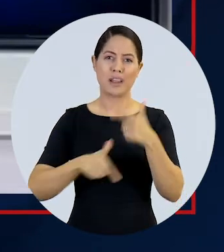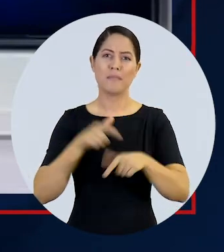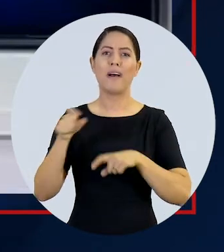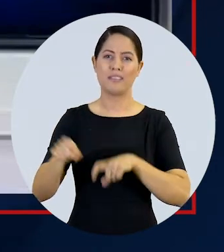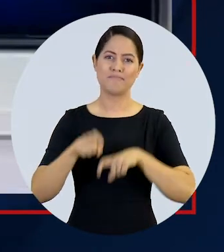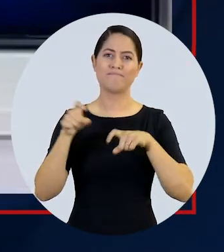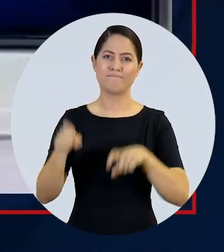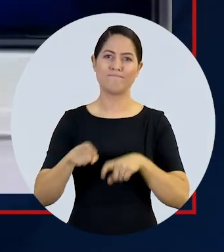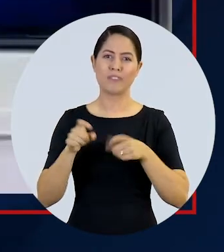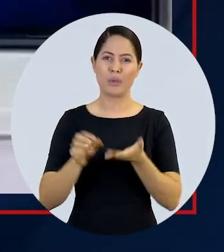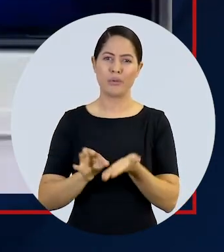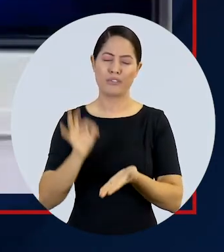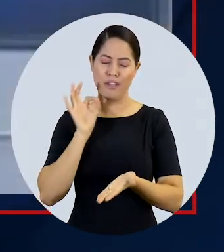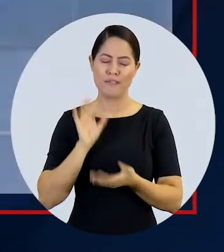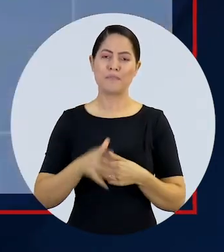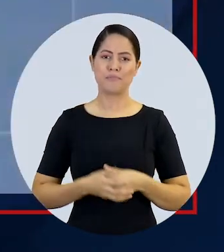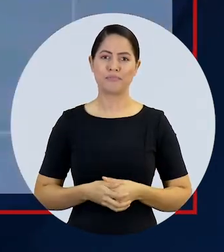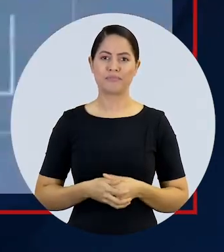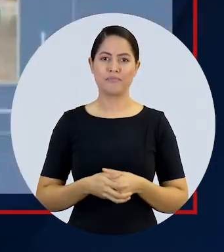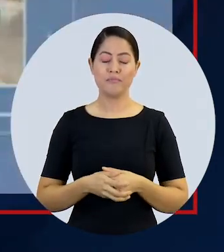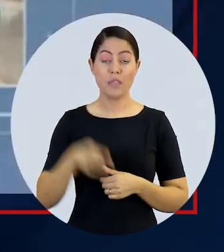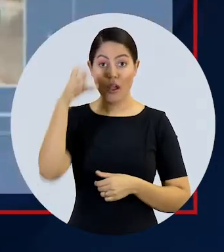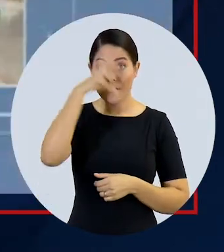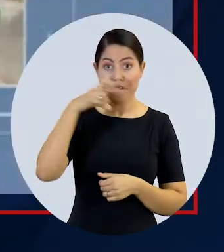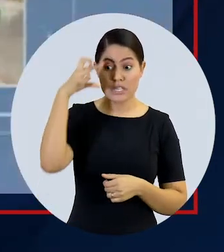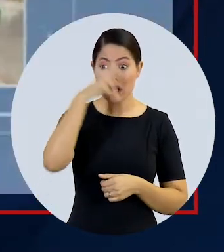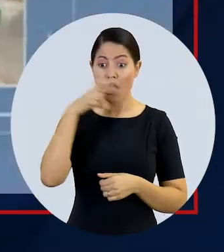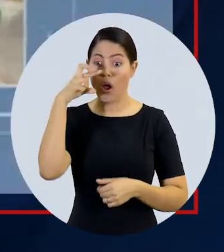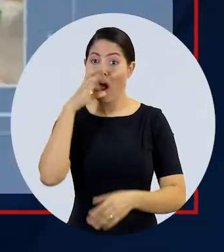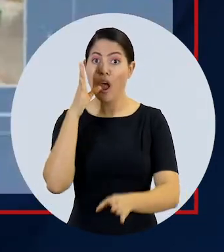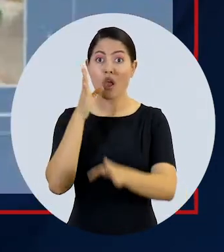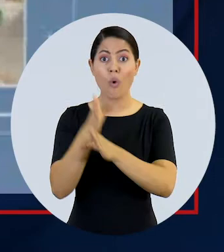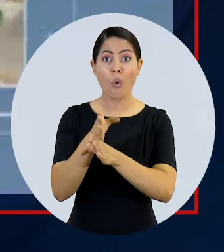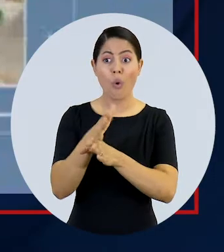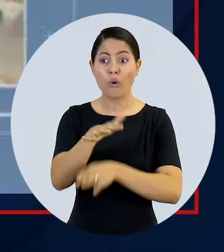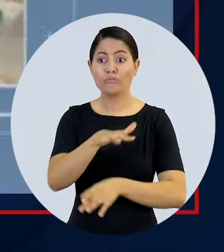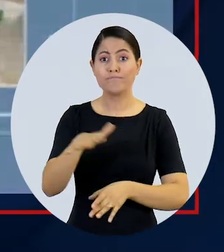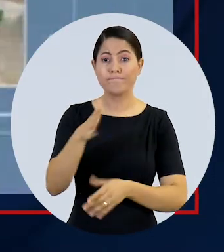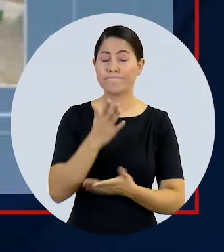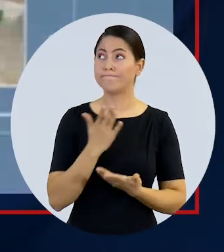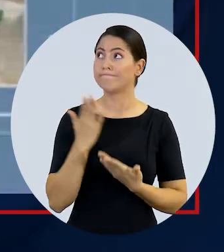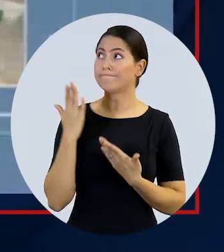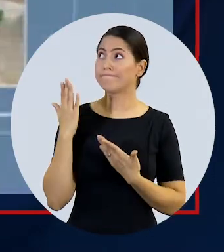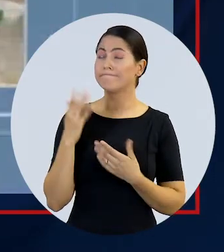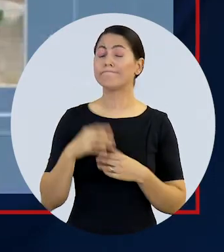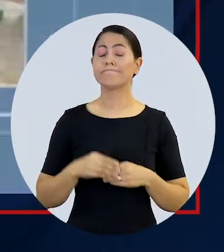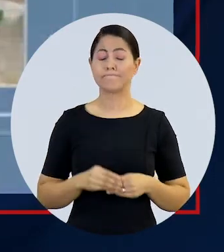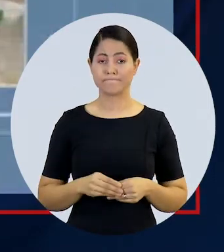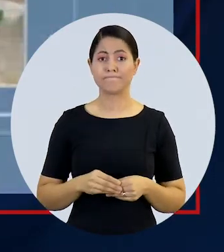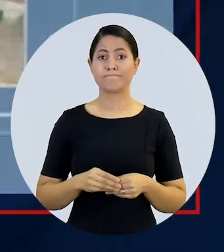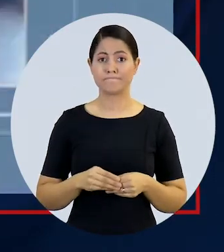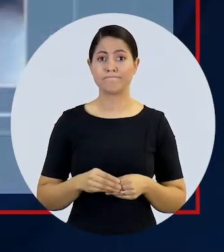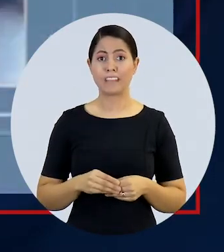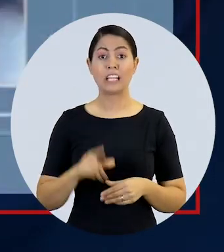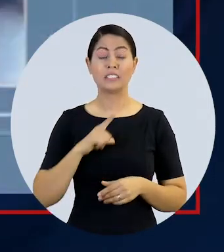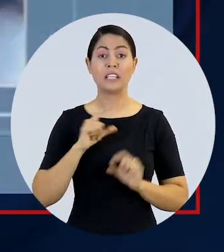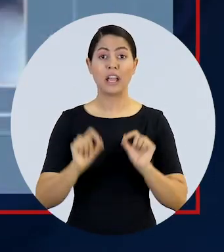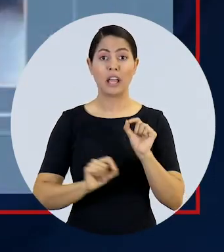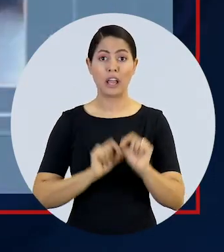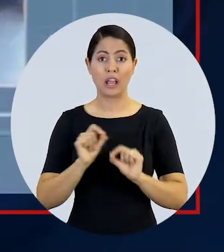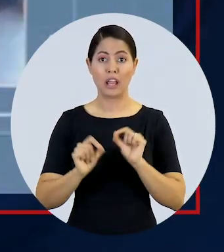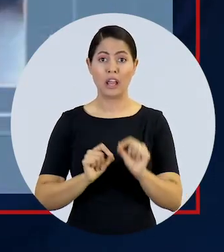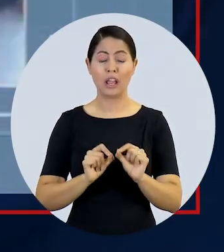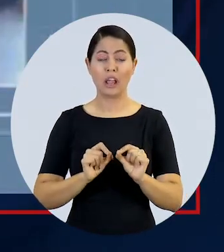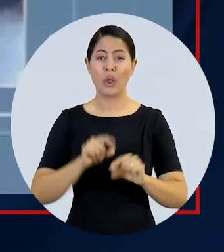numa fazenda de café. Os auditores fiscais do trabalho encontraram alojamentos nestas condições.